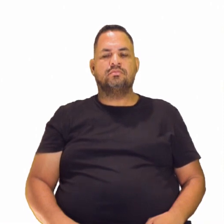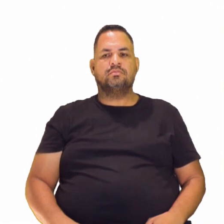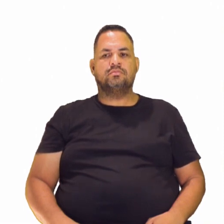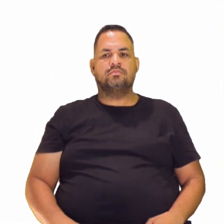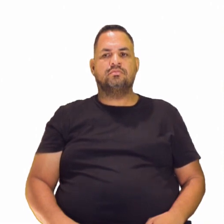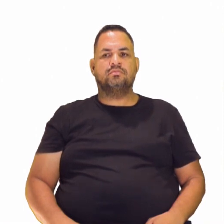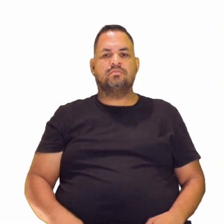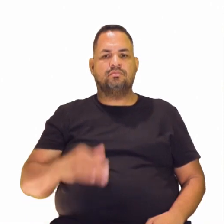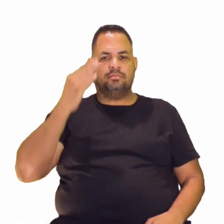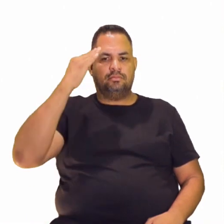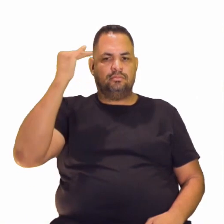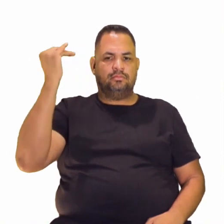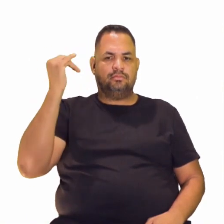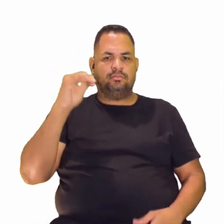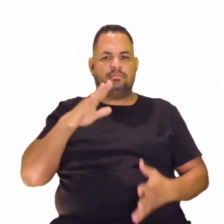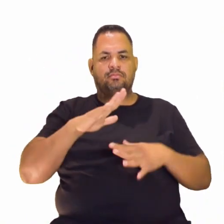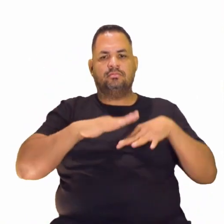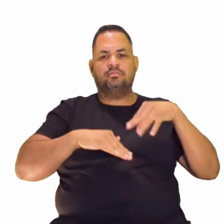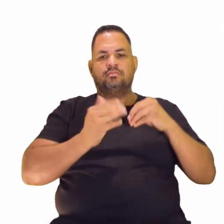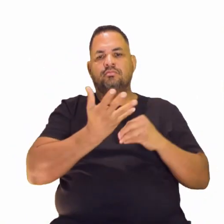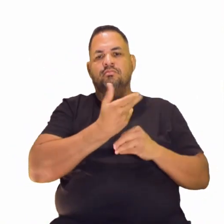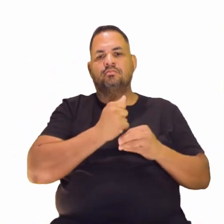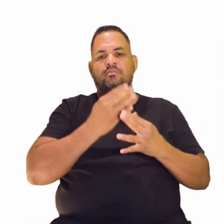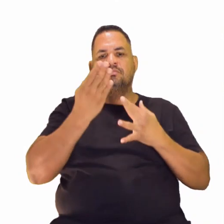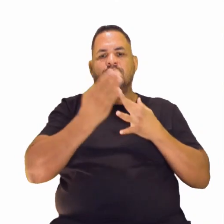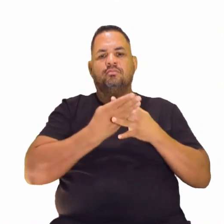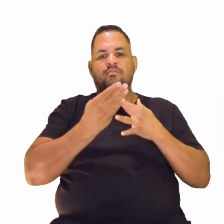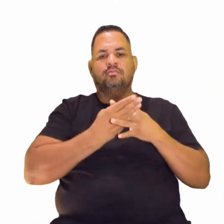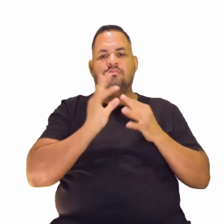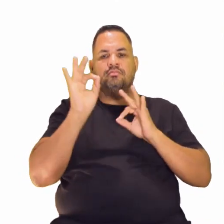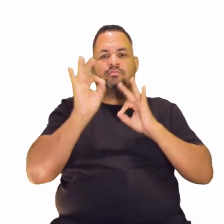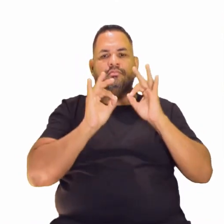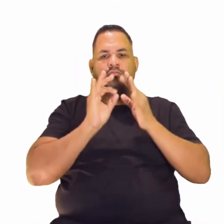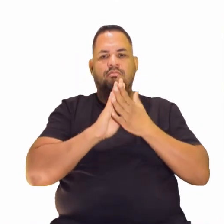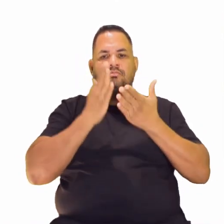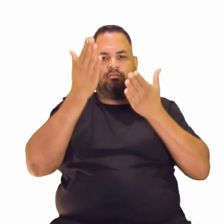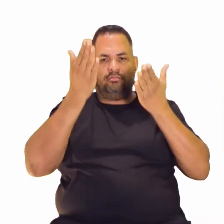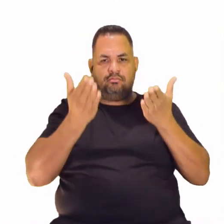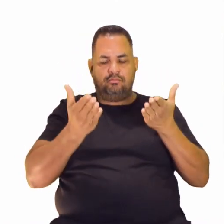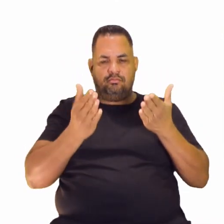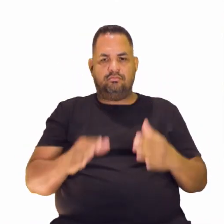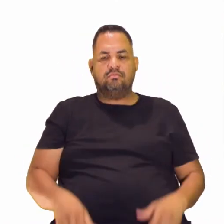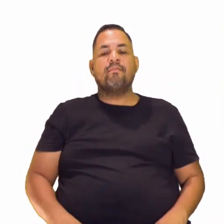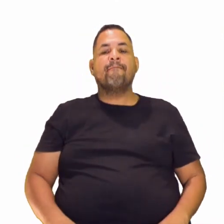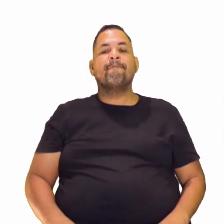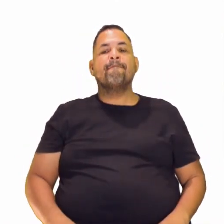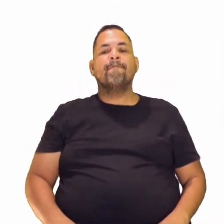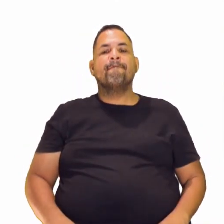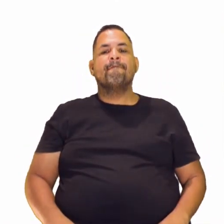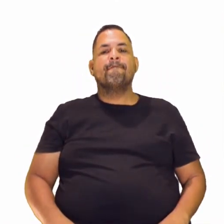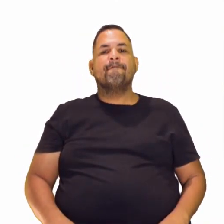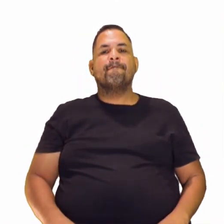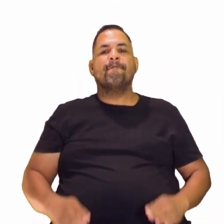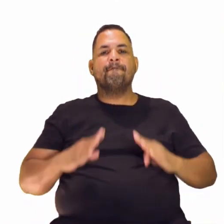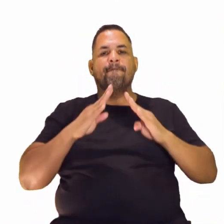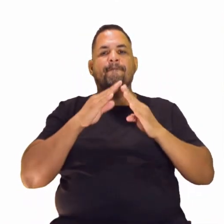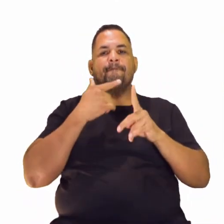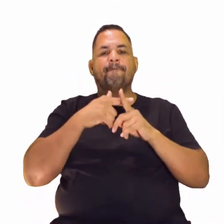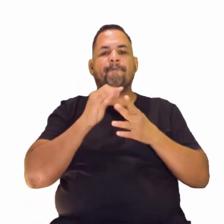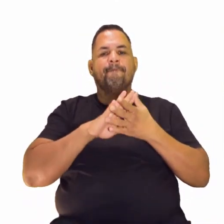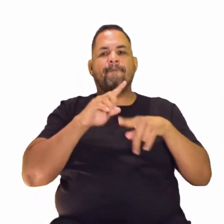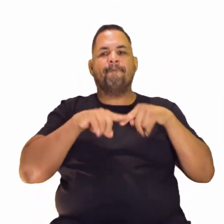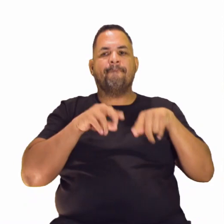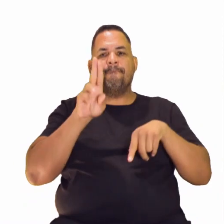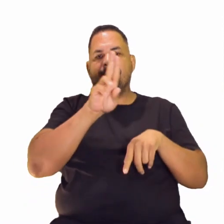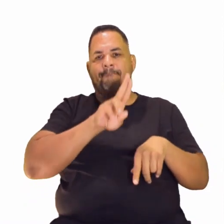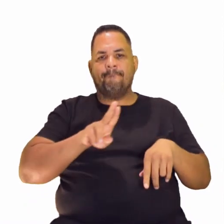artístico, né, do barroco. Então veja aí essas igrejas, a riqueza e os materiais